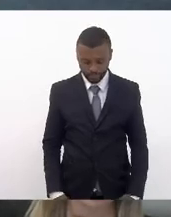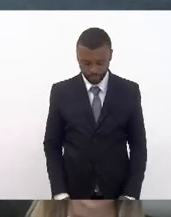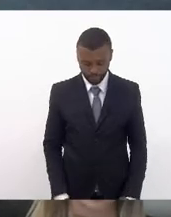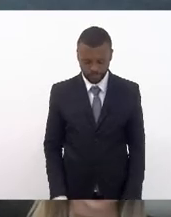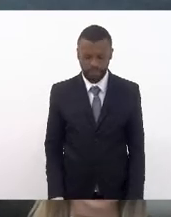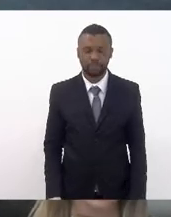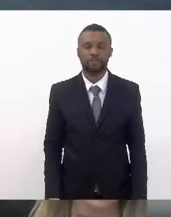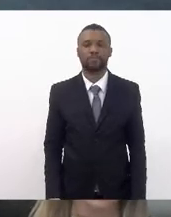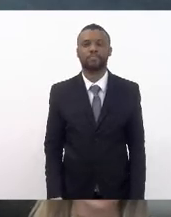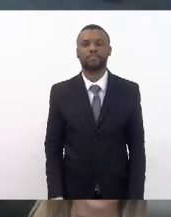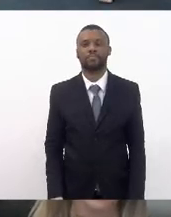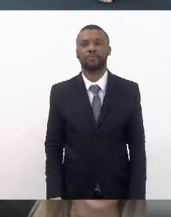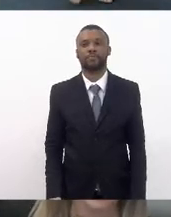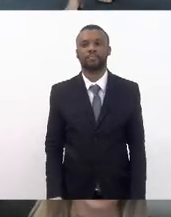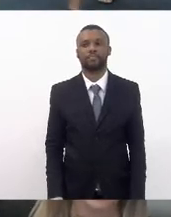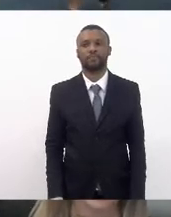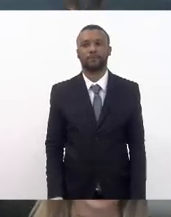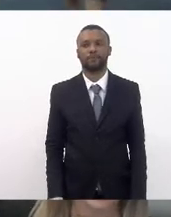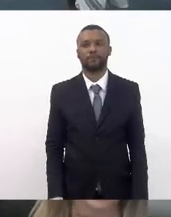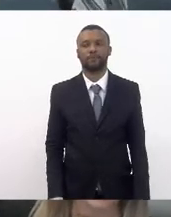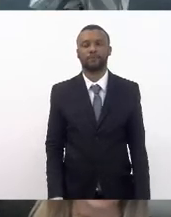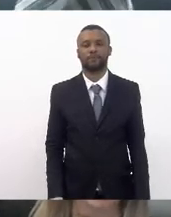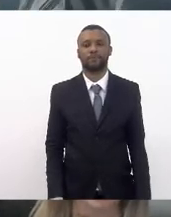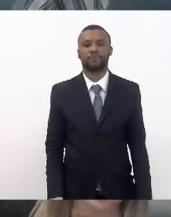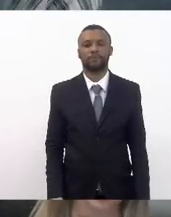Já tem?